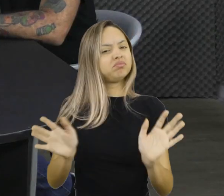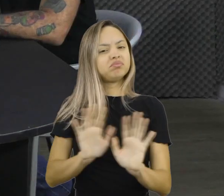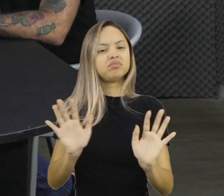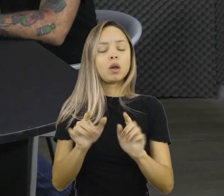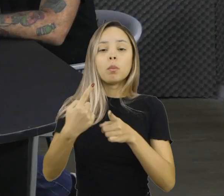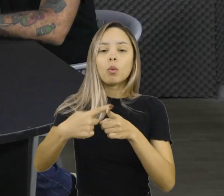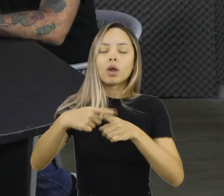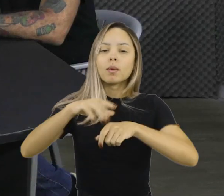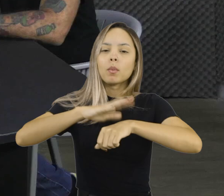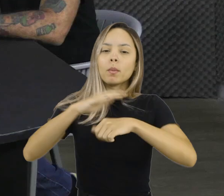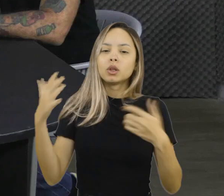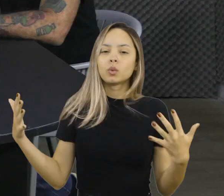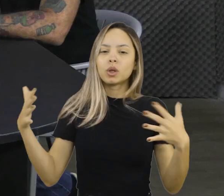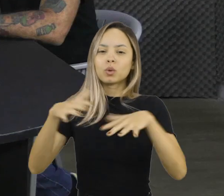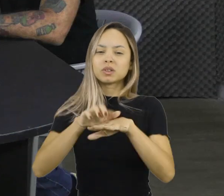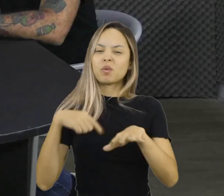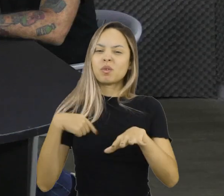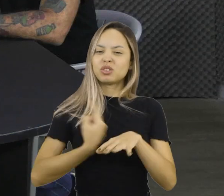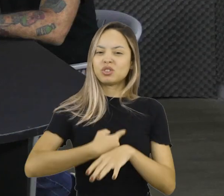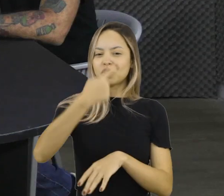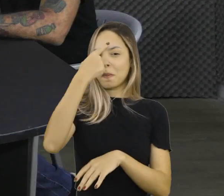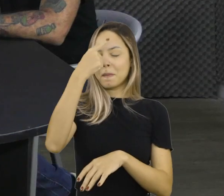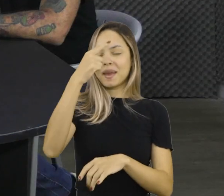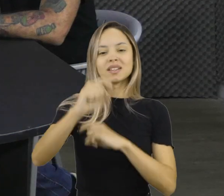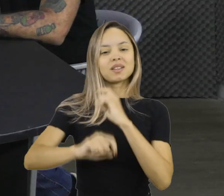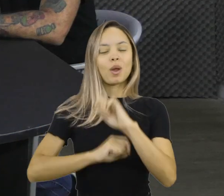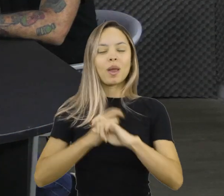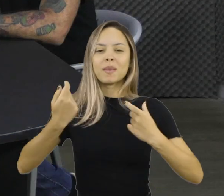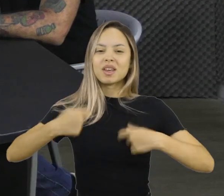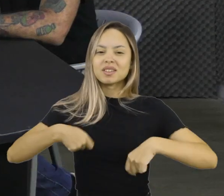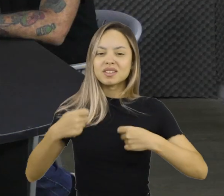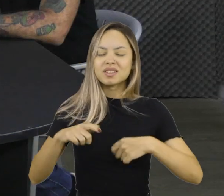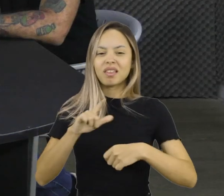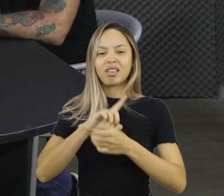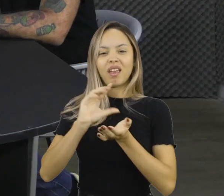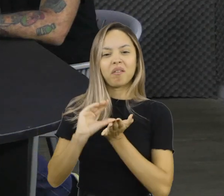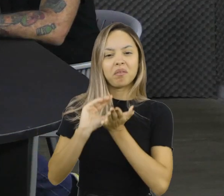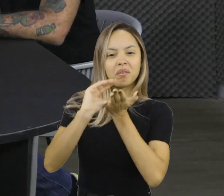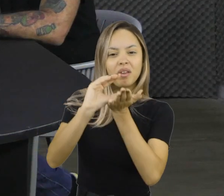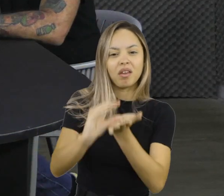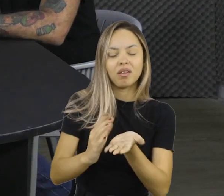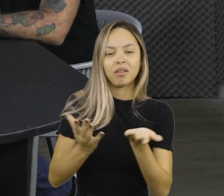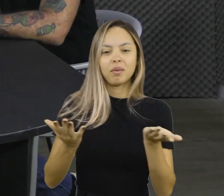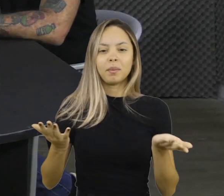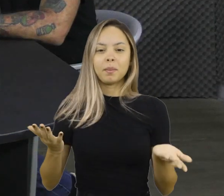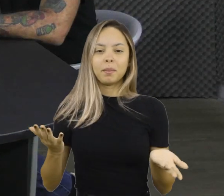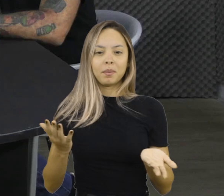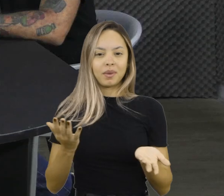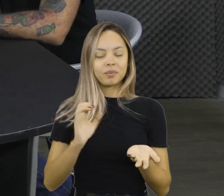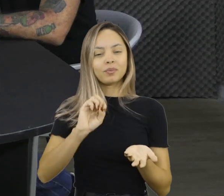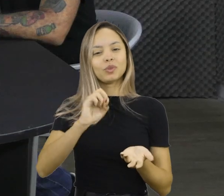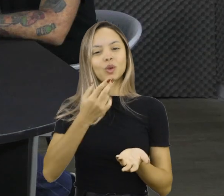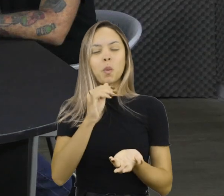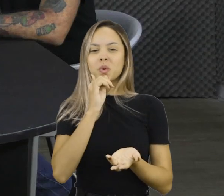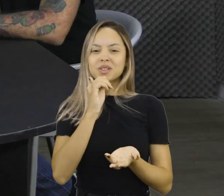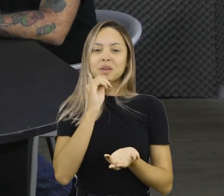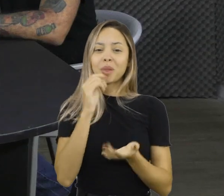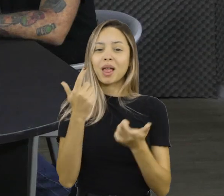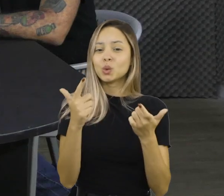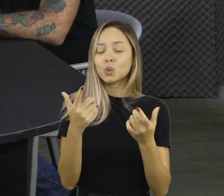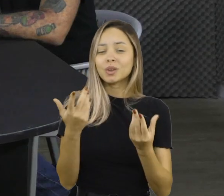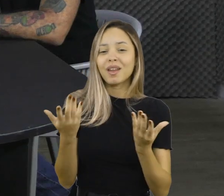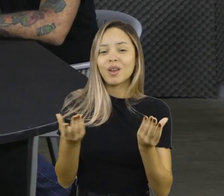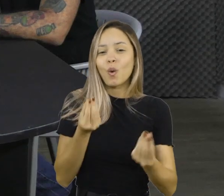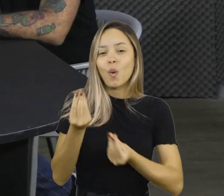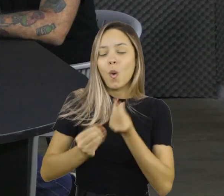inclusão a gente pensa logo em Recursos grandiosos a gente começa logo dando a desculpa de que não tem porque não tem